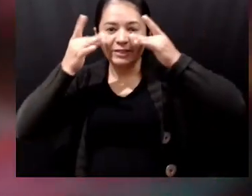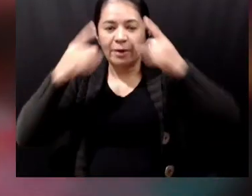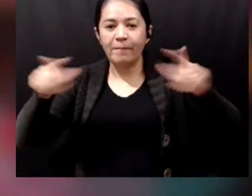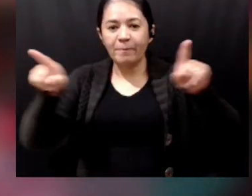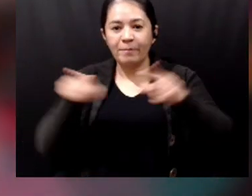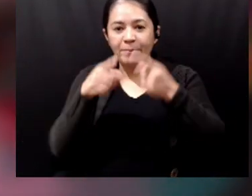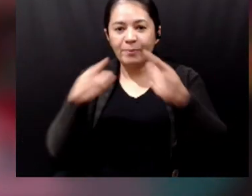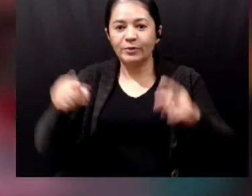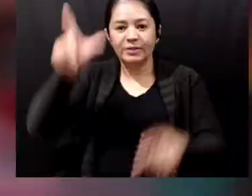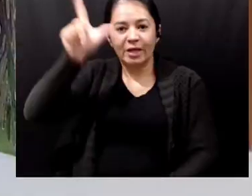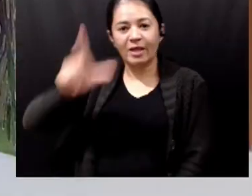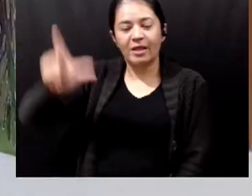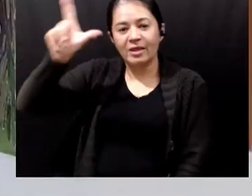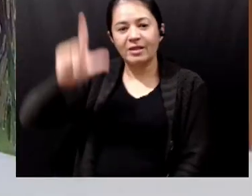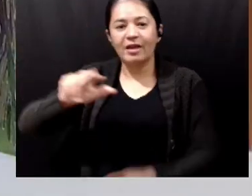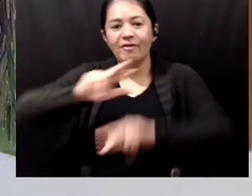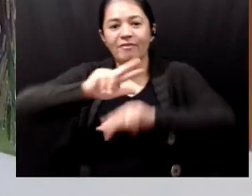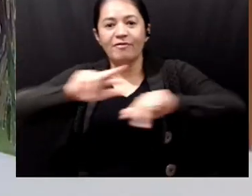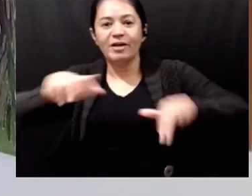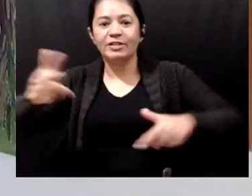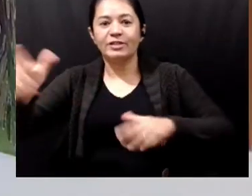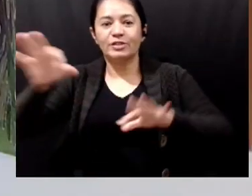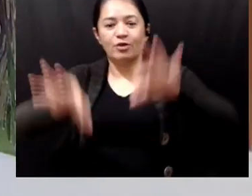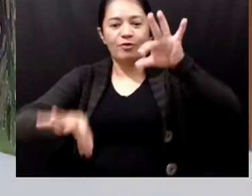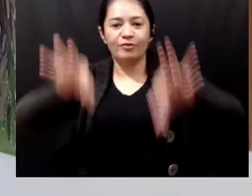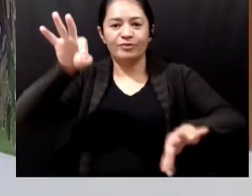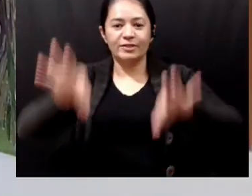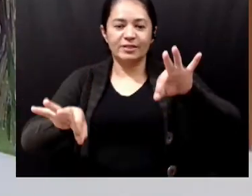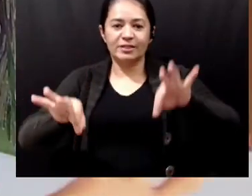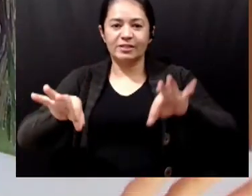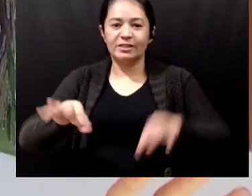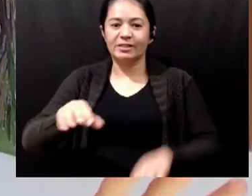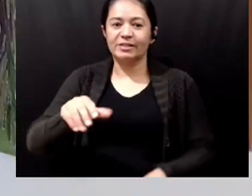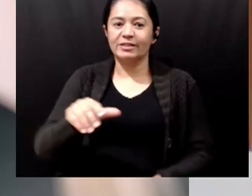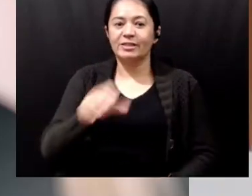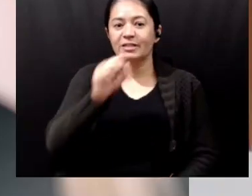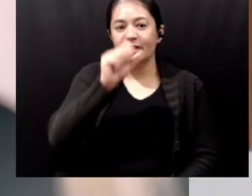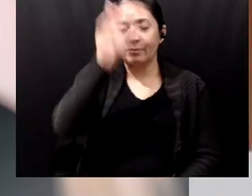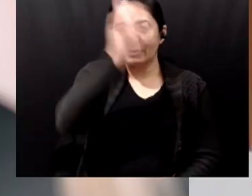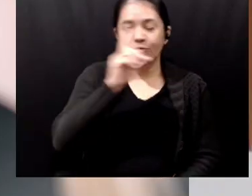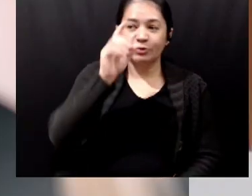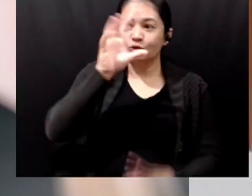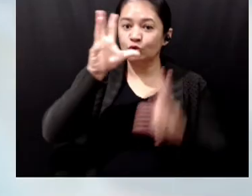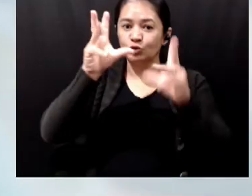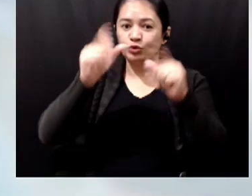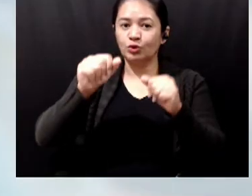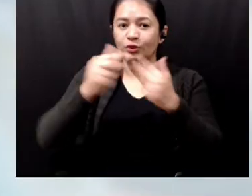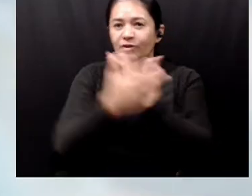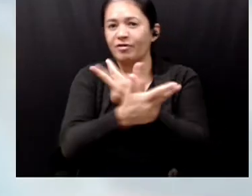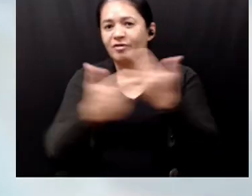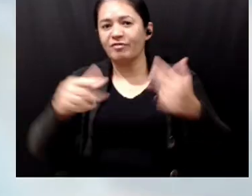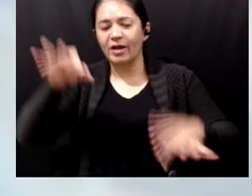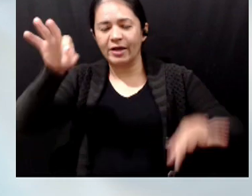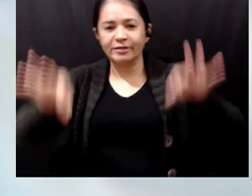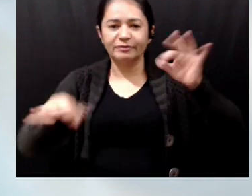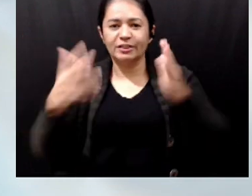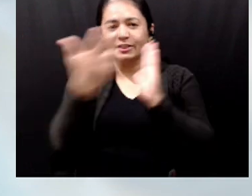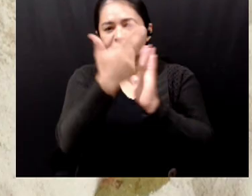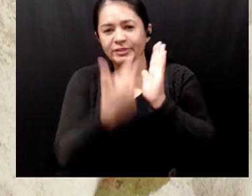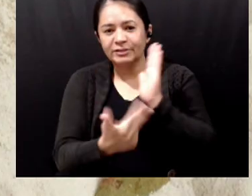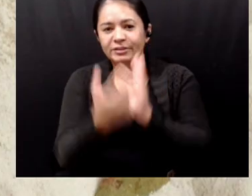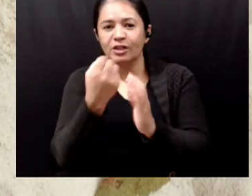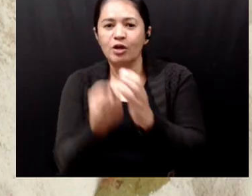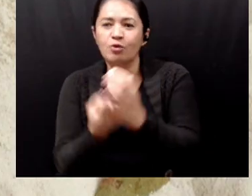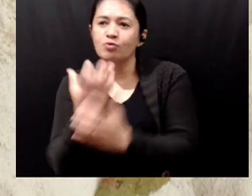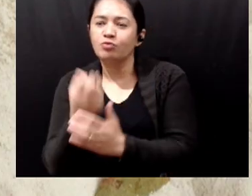e diversas oficinas. Todos os finais de semana a gente vai ter oficinas de diversas temáticas: desenho, criação de fantasia com